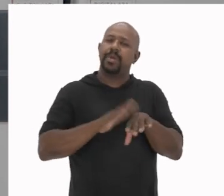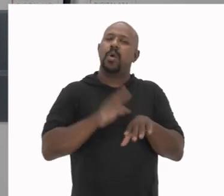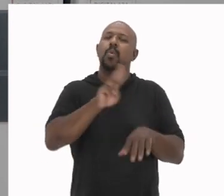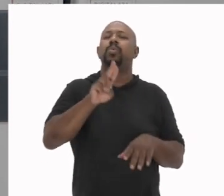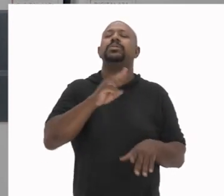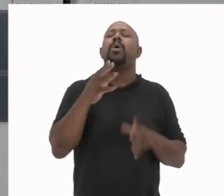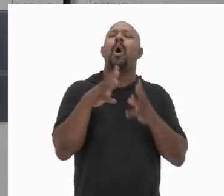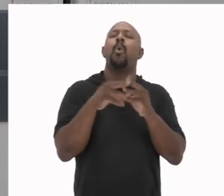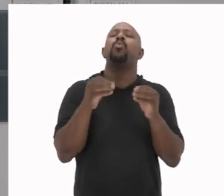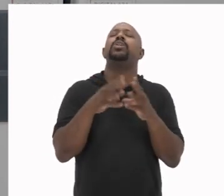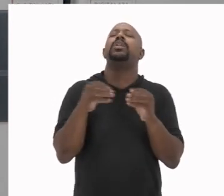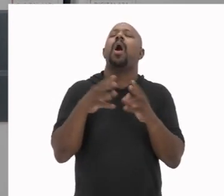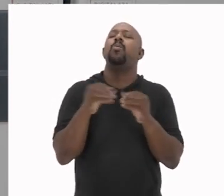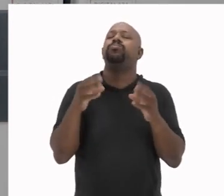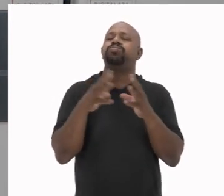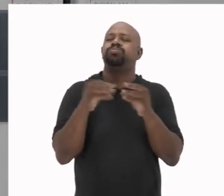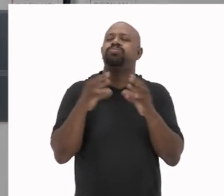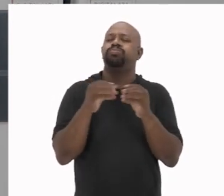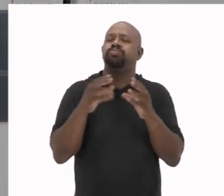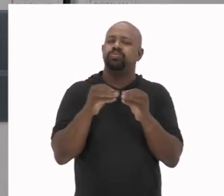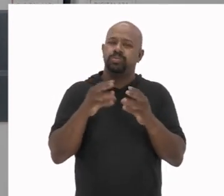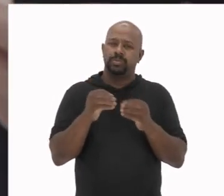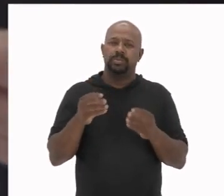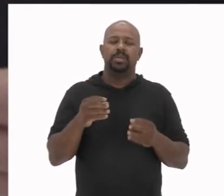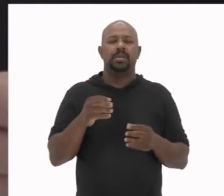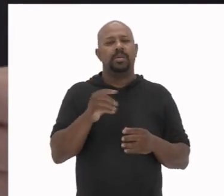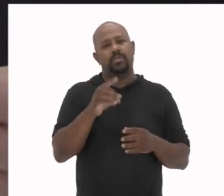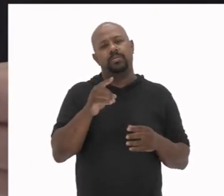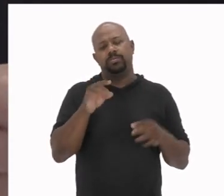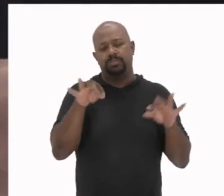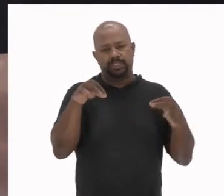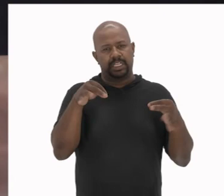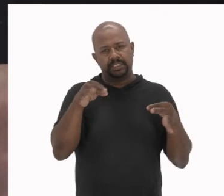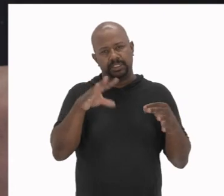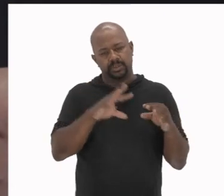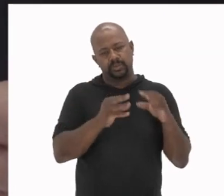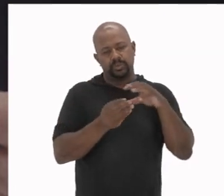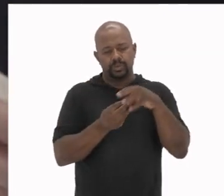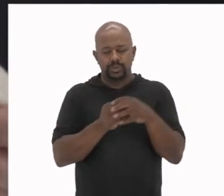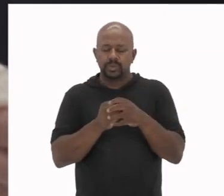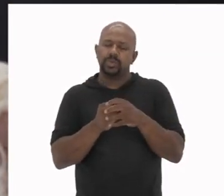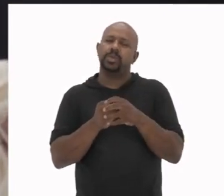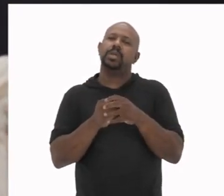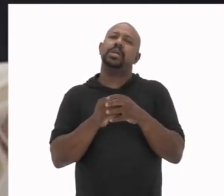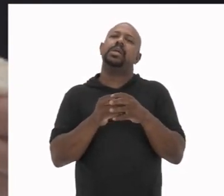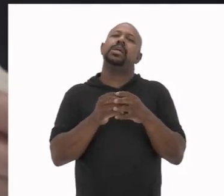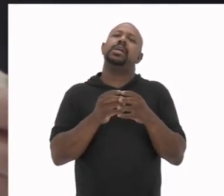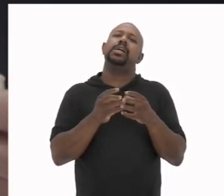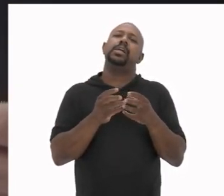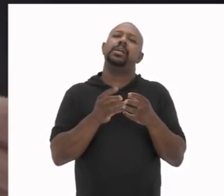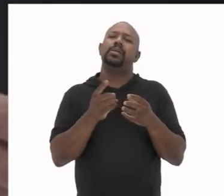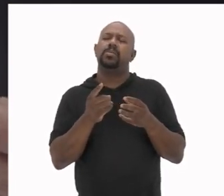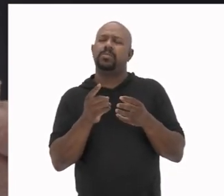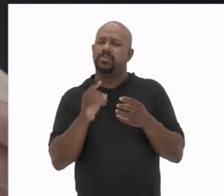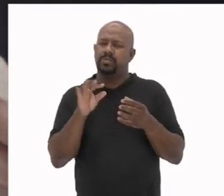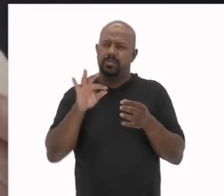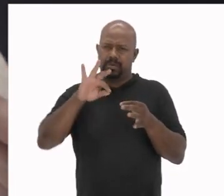boneca é que você usa um algodão aqui dentro, um tecidinho e